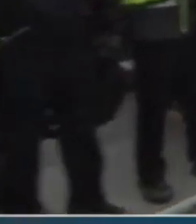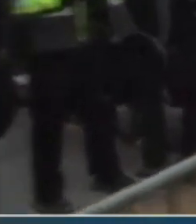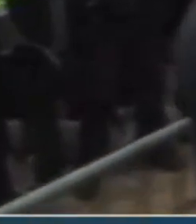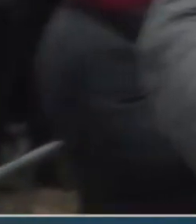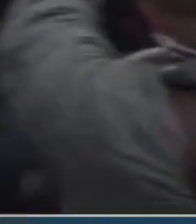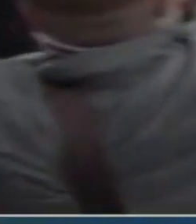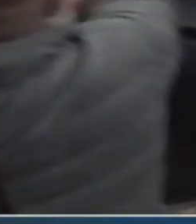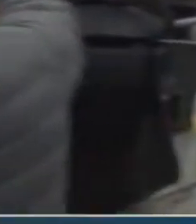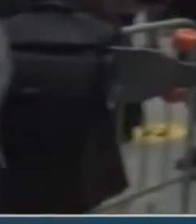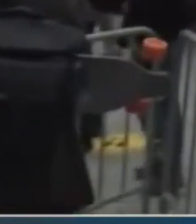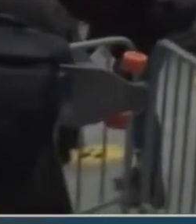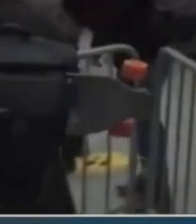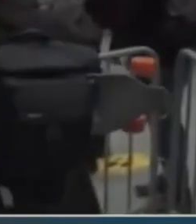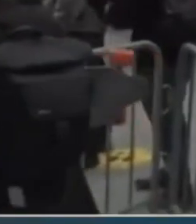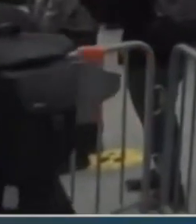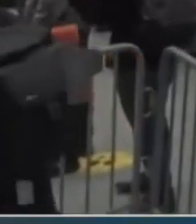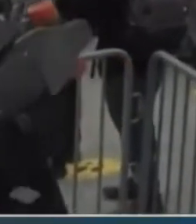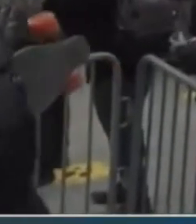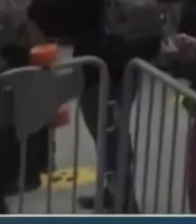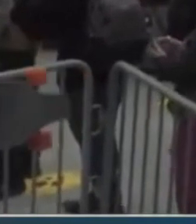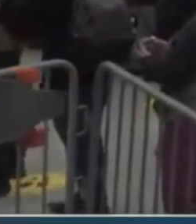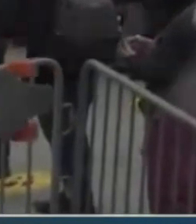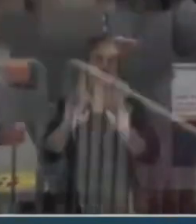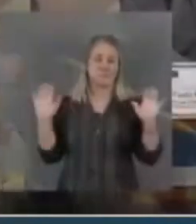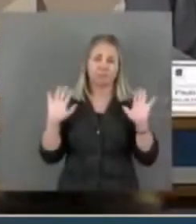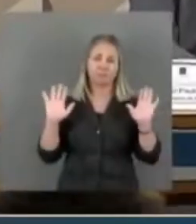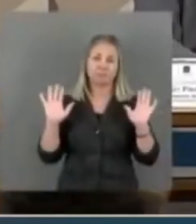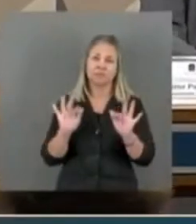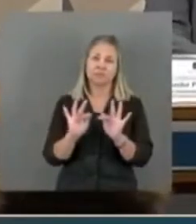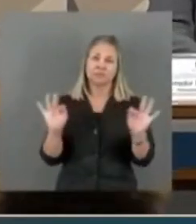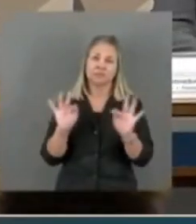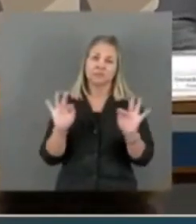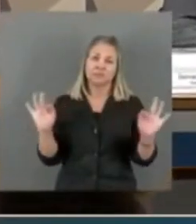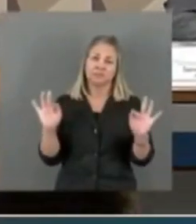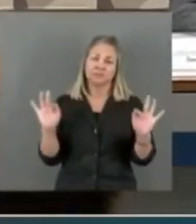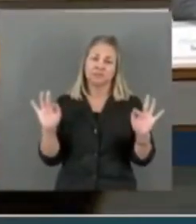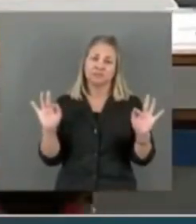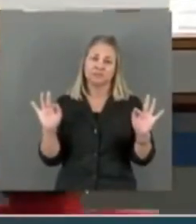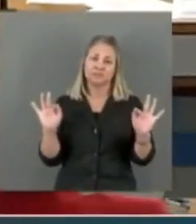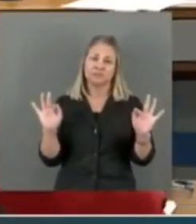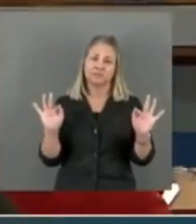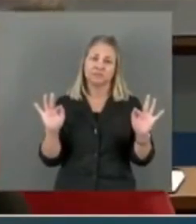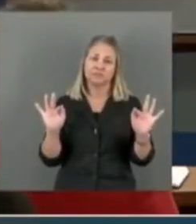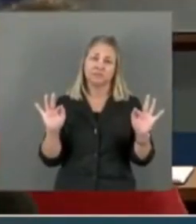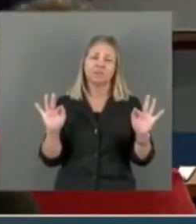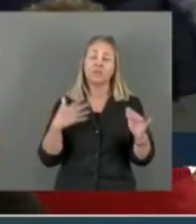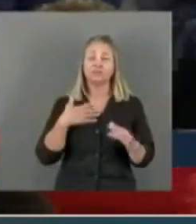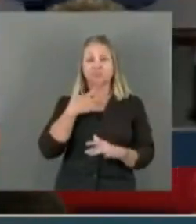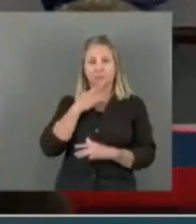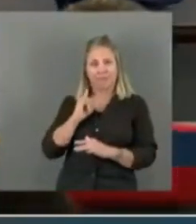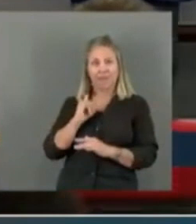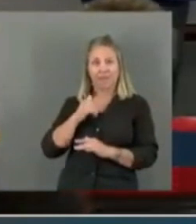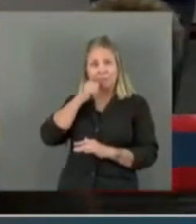minha solidariedade para ele, para a Meia, o Silvio que nos lembra de assim outro também, que dá para a gente acreditar que talvez saber,